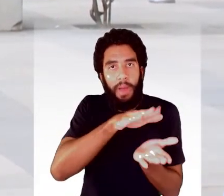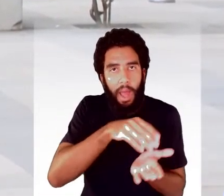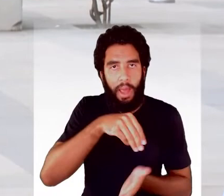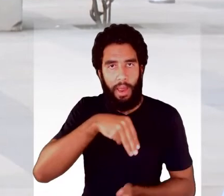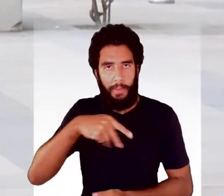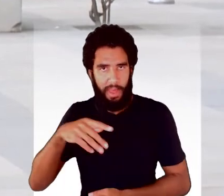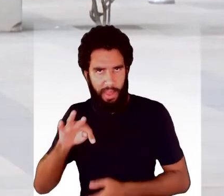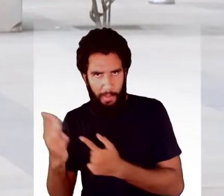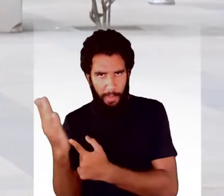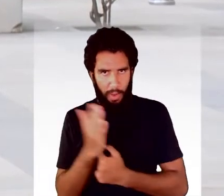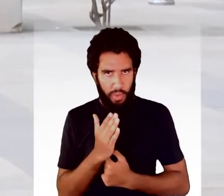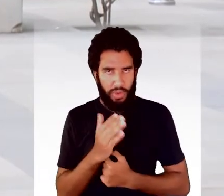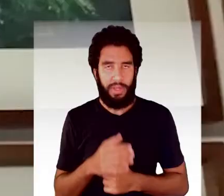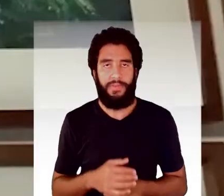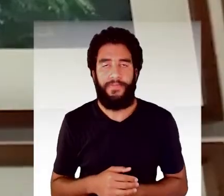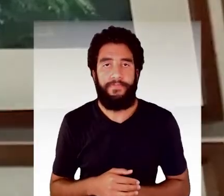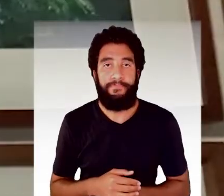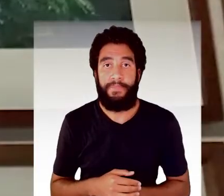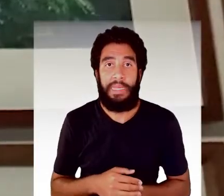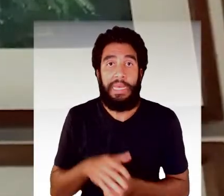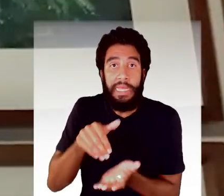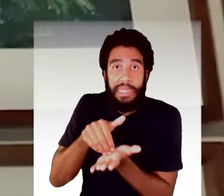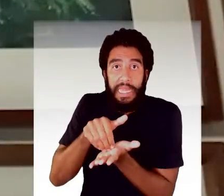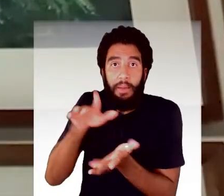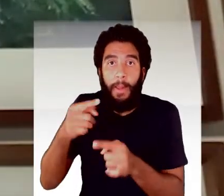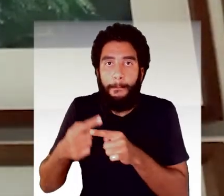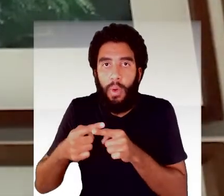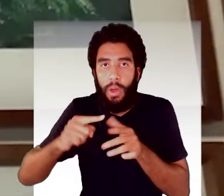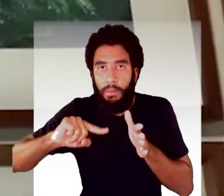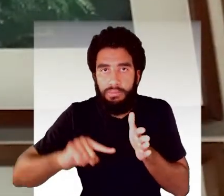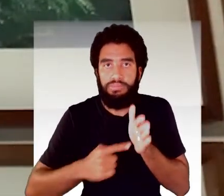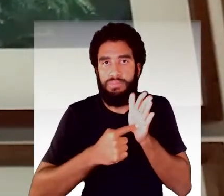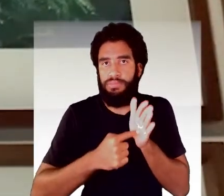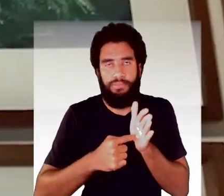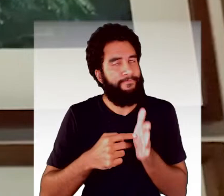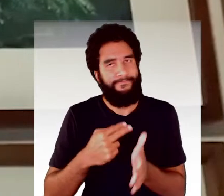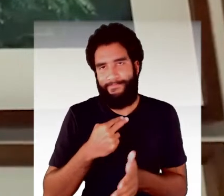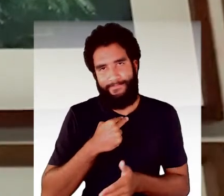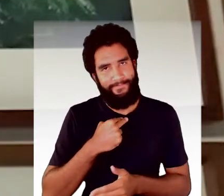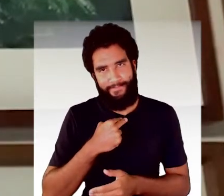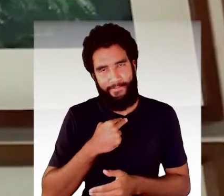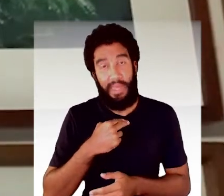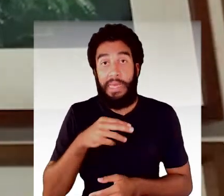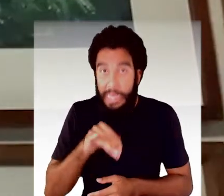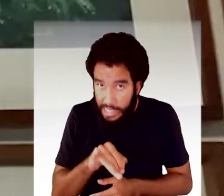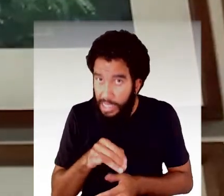o MPT pode me auxiliar com isso? Ninguém pode ser demitido porque denunciou seu empregador.